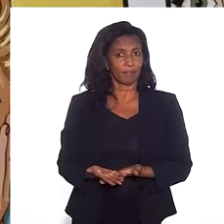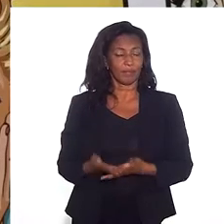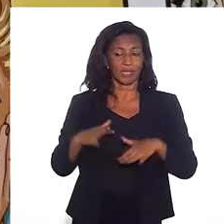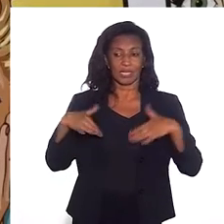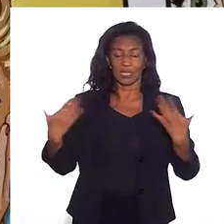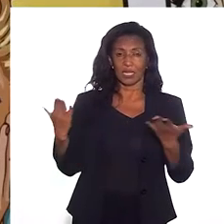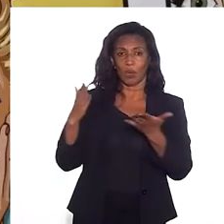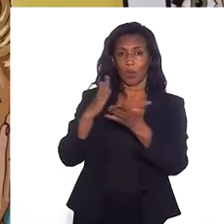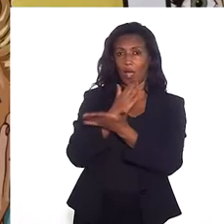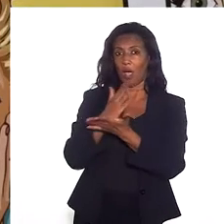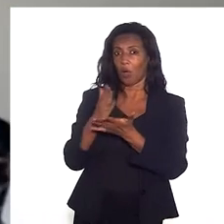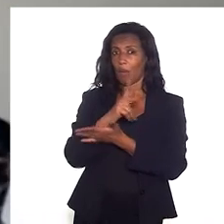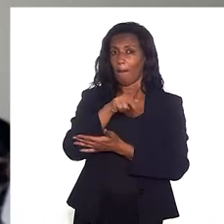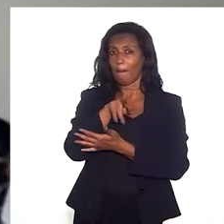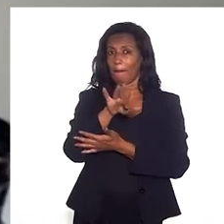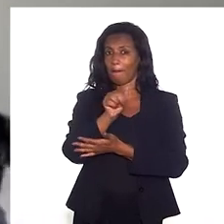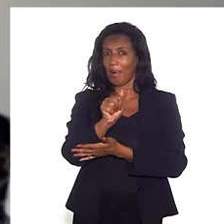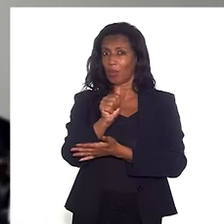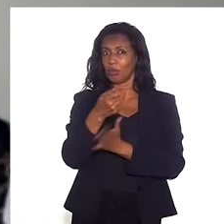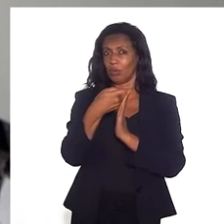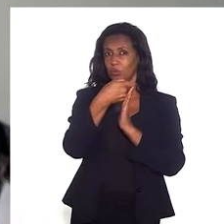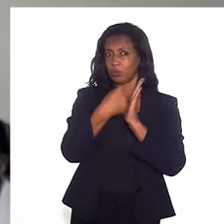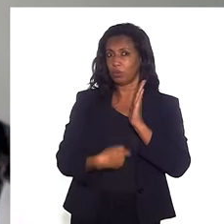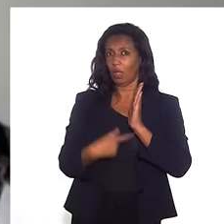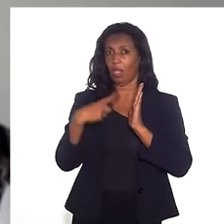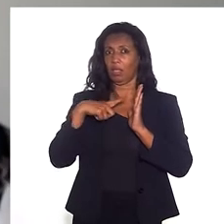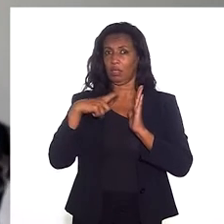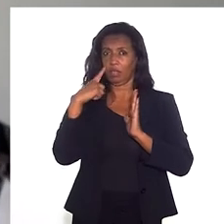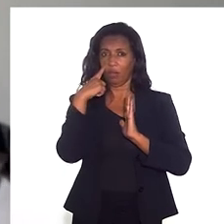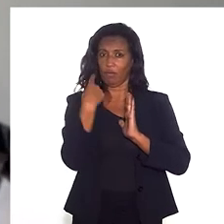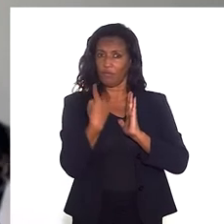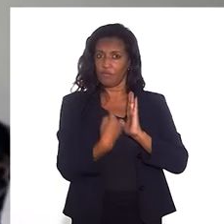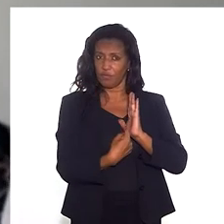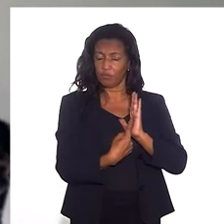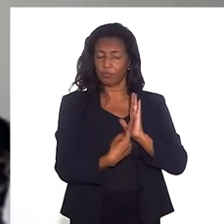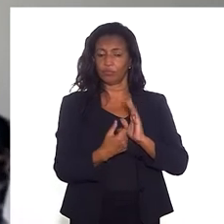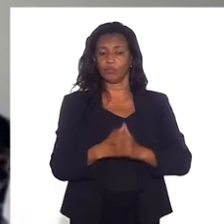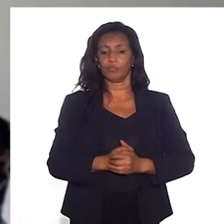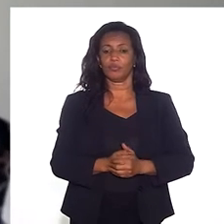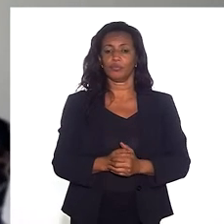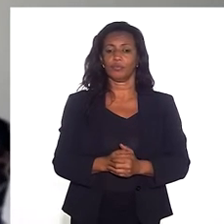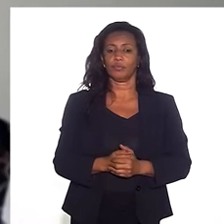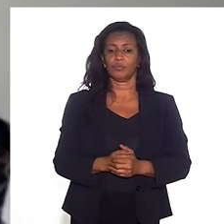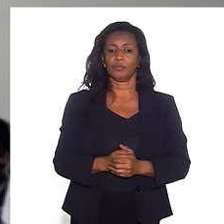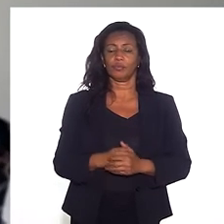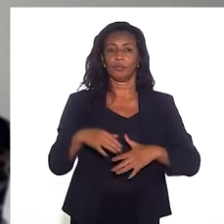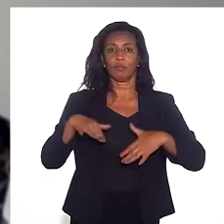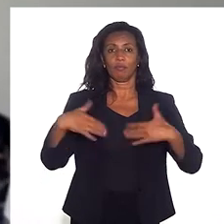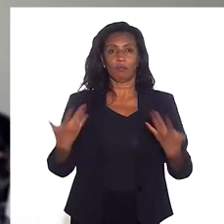existe. Então, algumas pautas ecofeministas que eu tenho visto